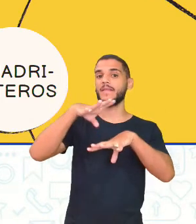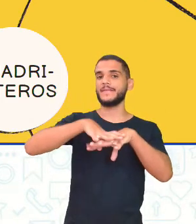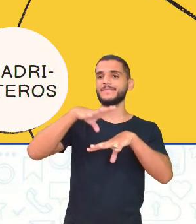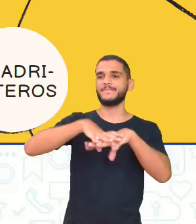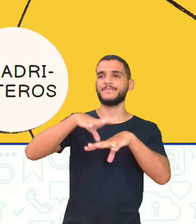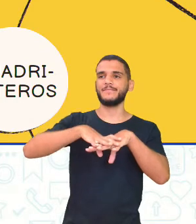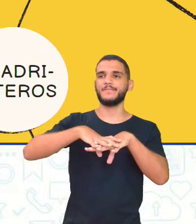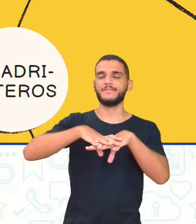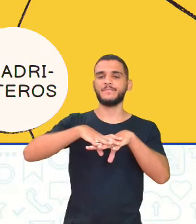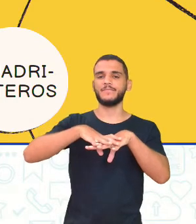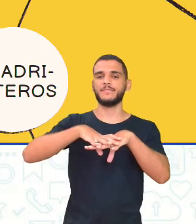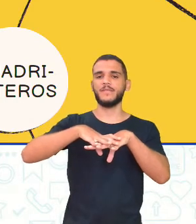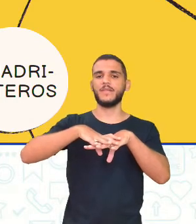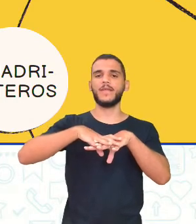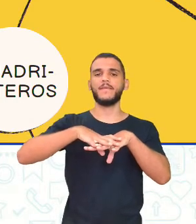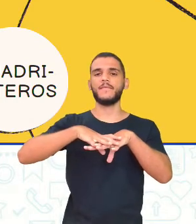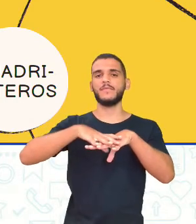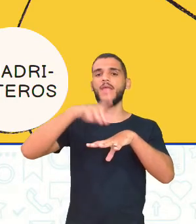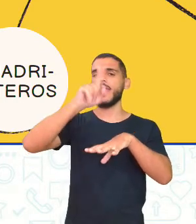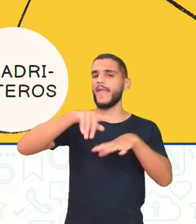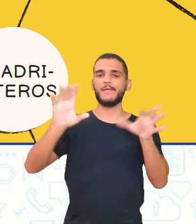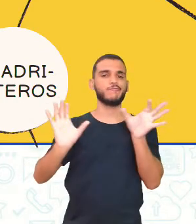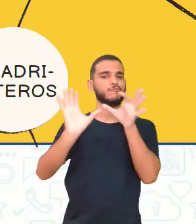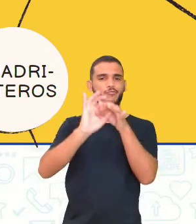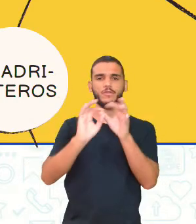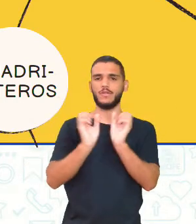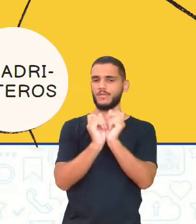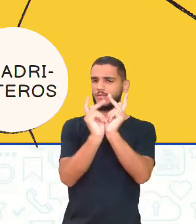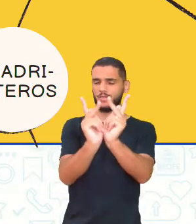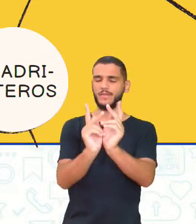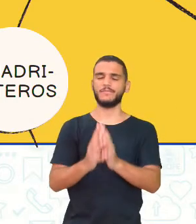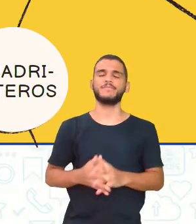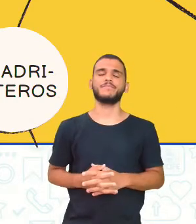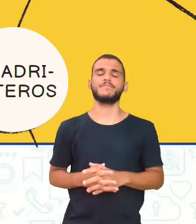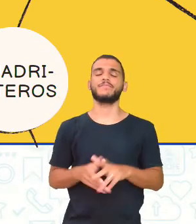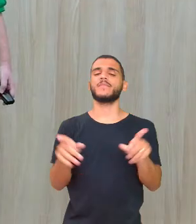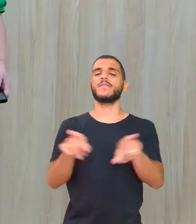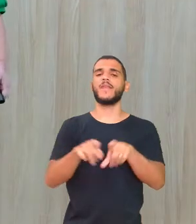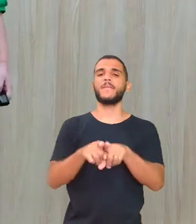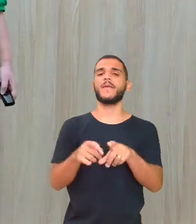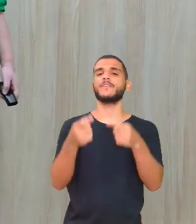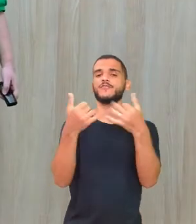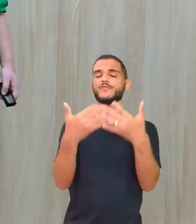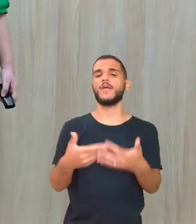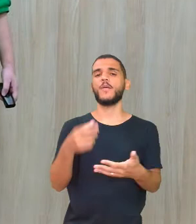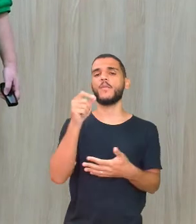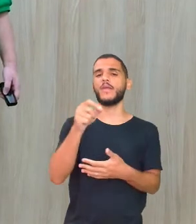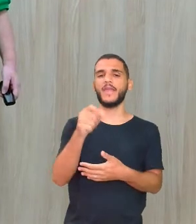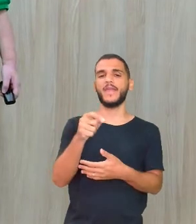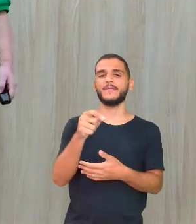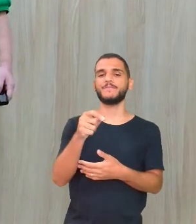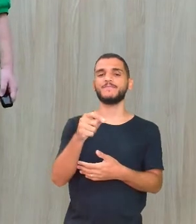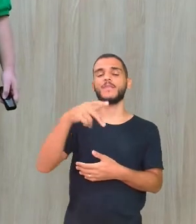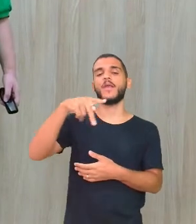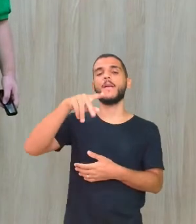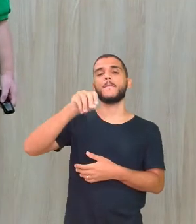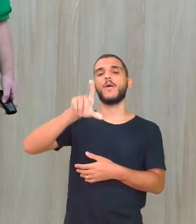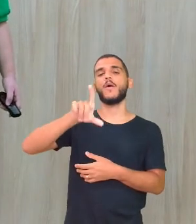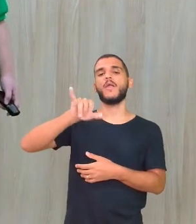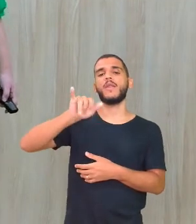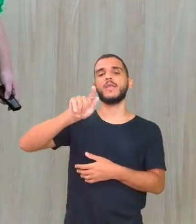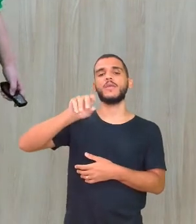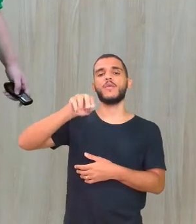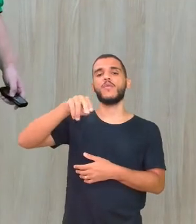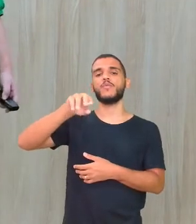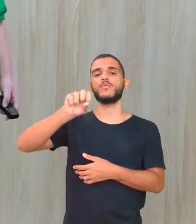matemática não está desconectada. Então, vamos também trabalhar polígonos. Polígonos, claro. Os vértices